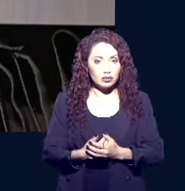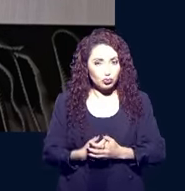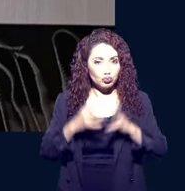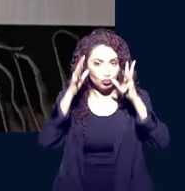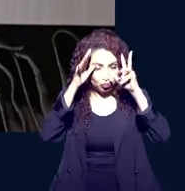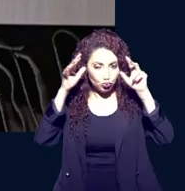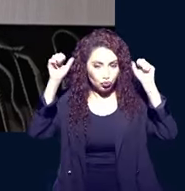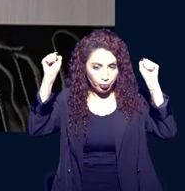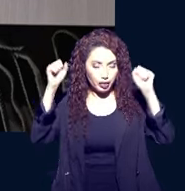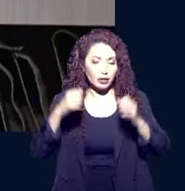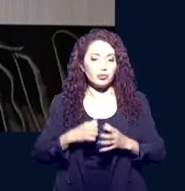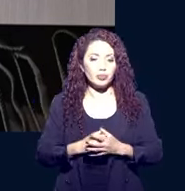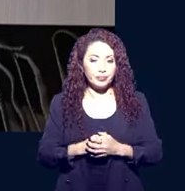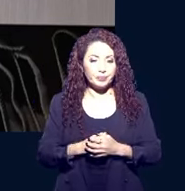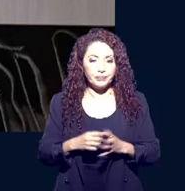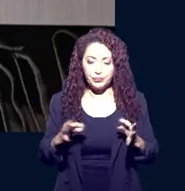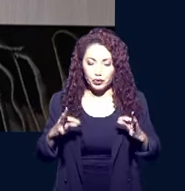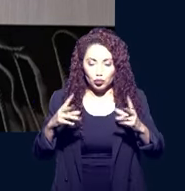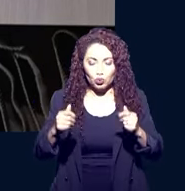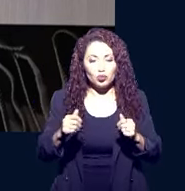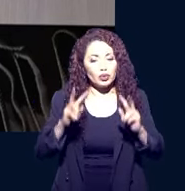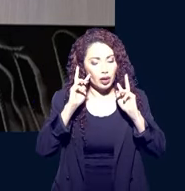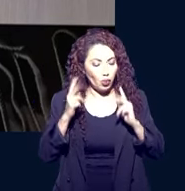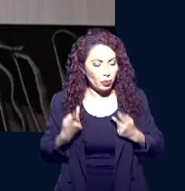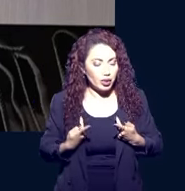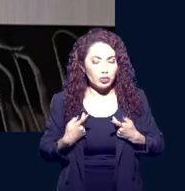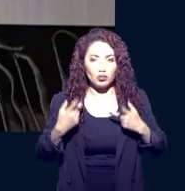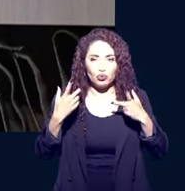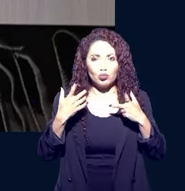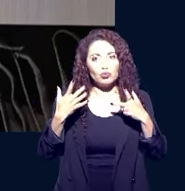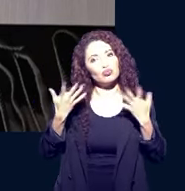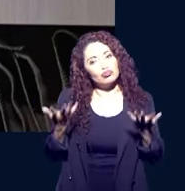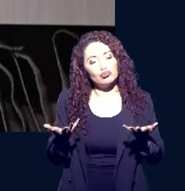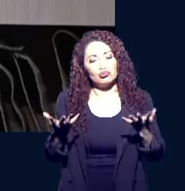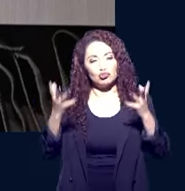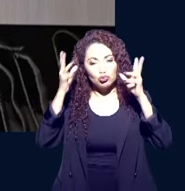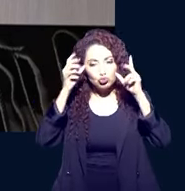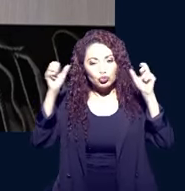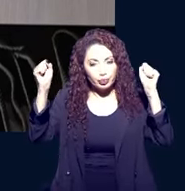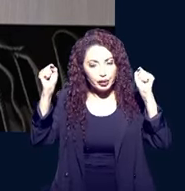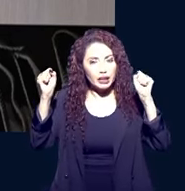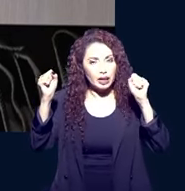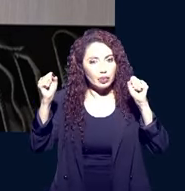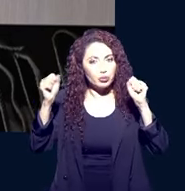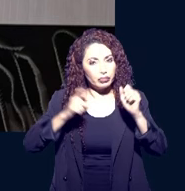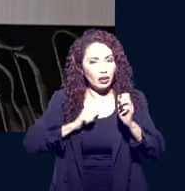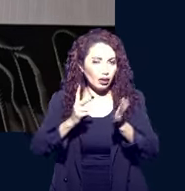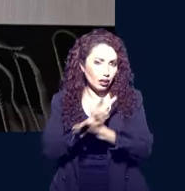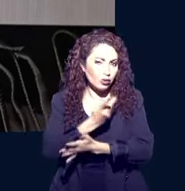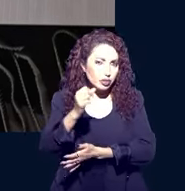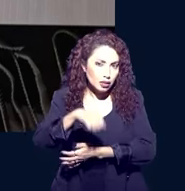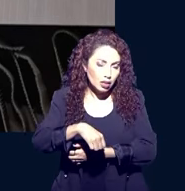humano evidentemente o Supremo tem erros eu o mesmo voto vencido nem sempre tô de acordo